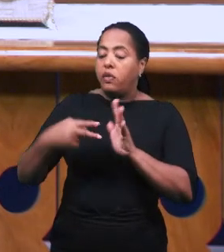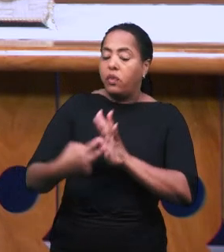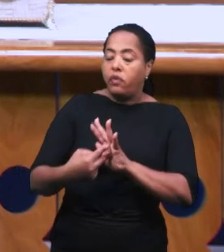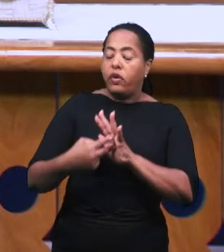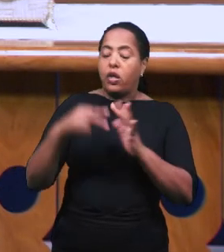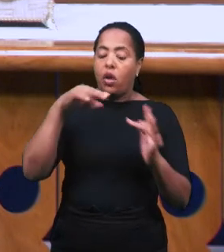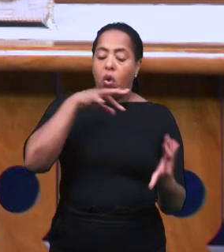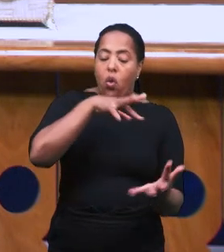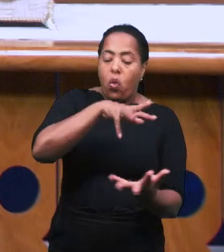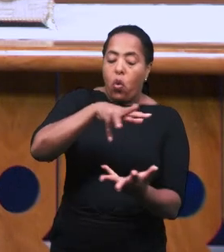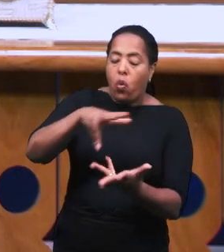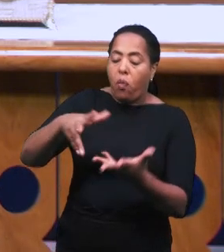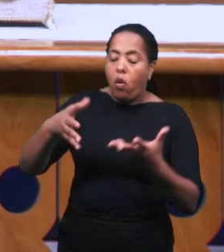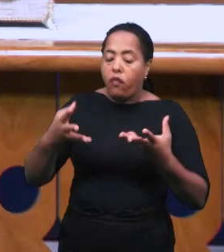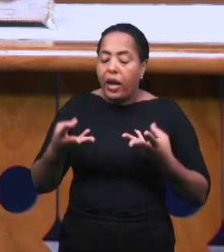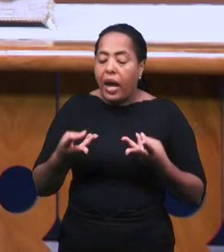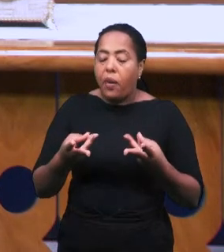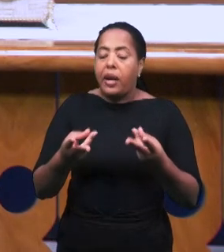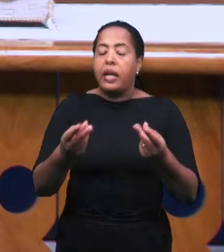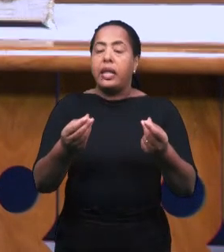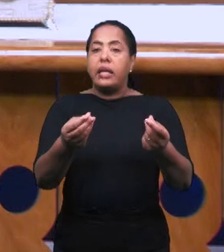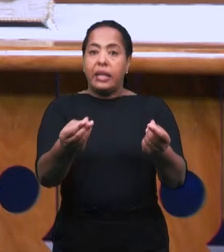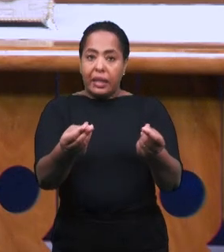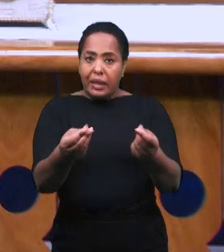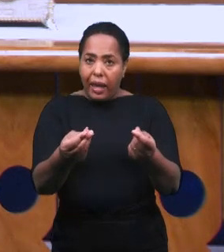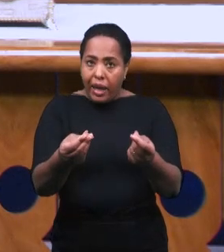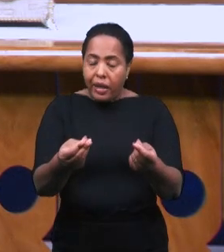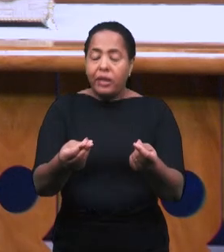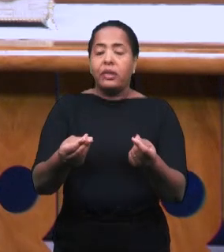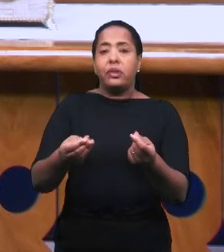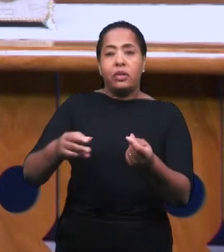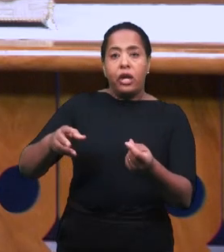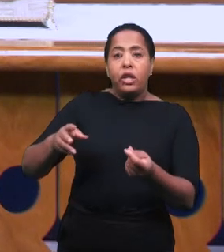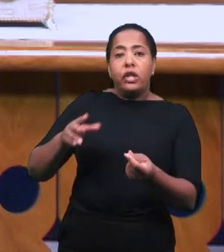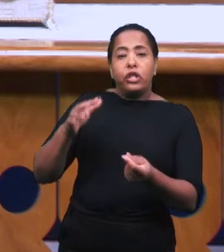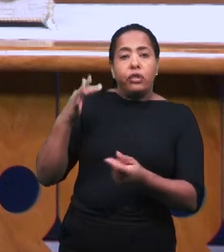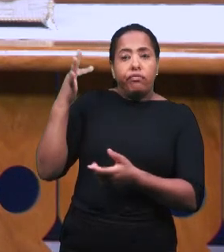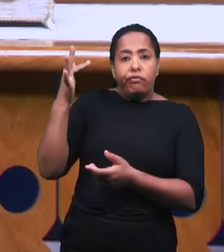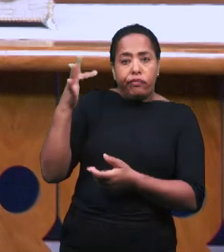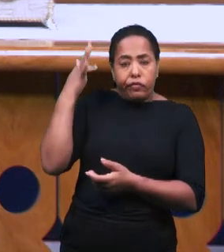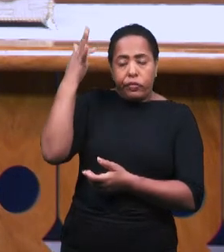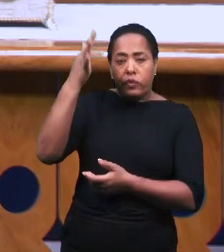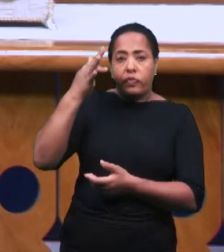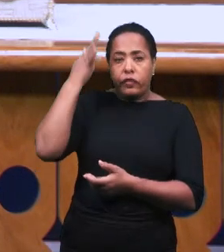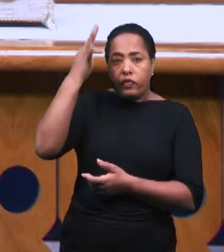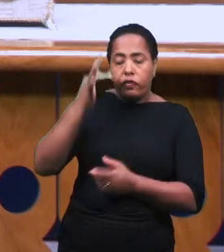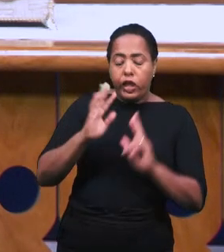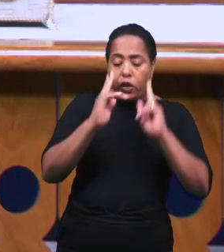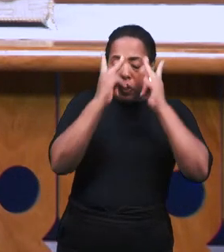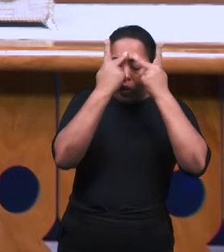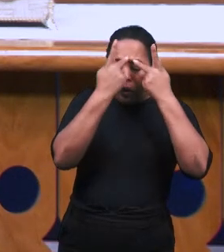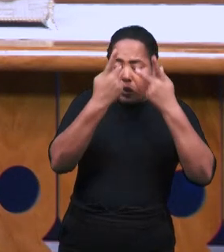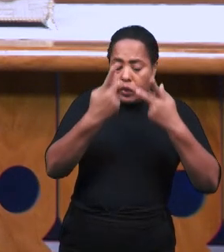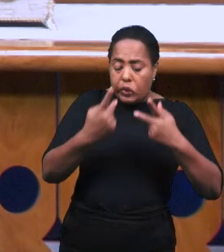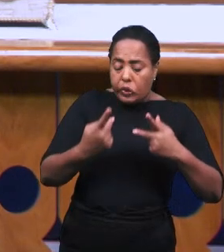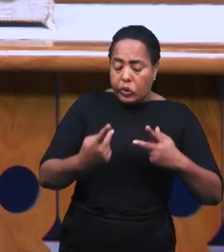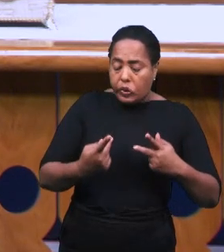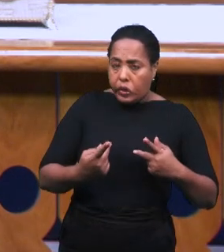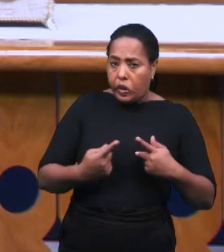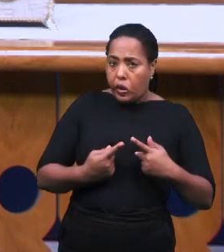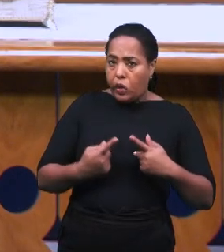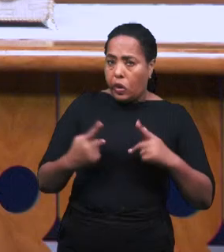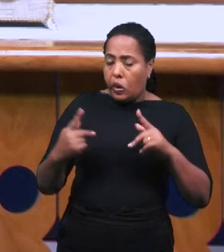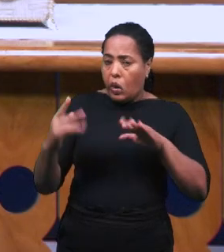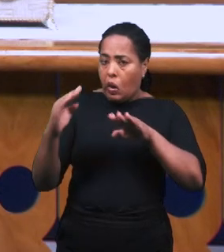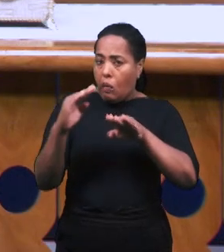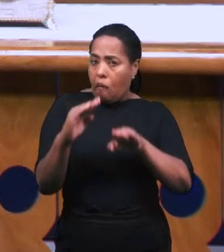qualificação filosófica, onde o homem, acima de todas as coisas, o